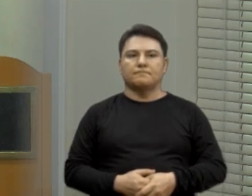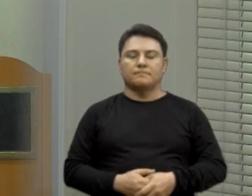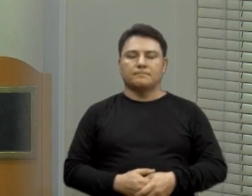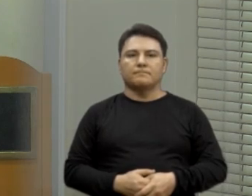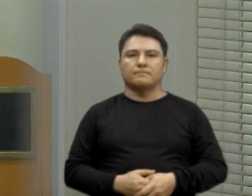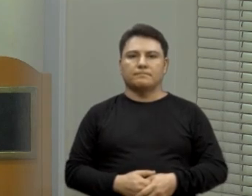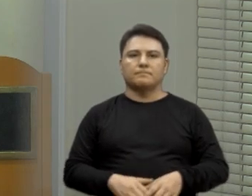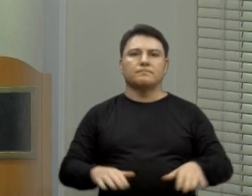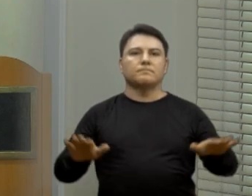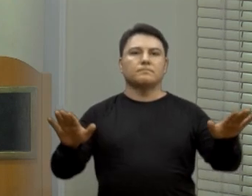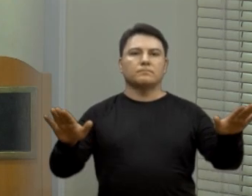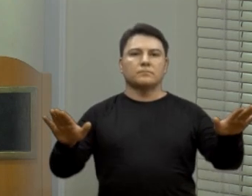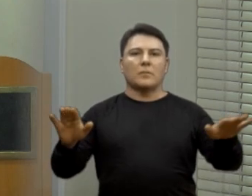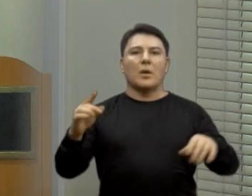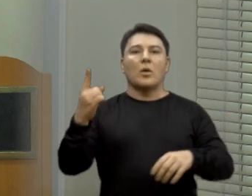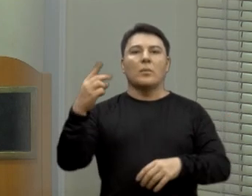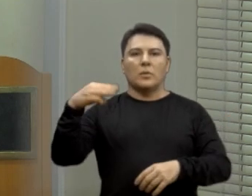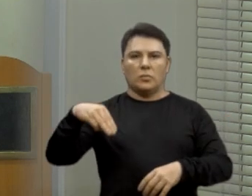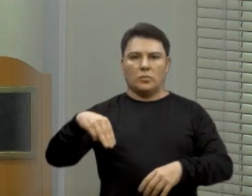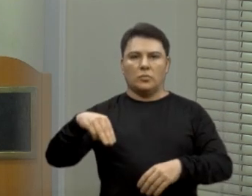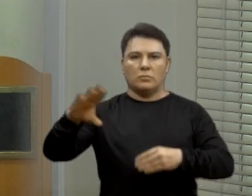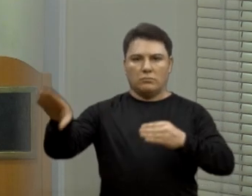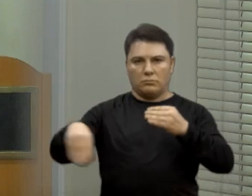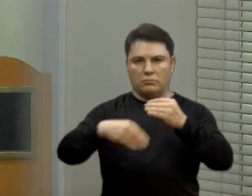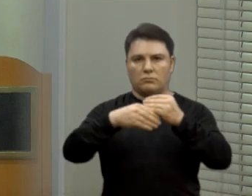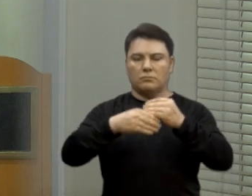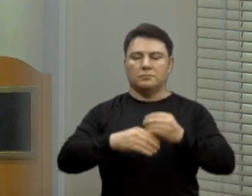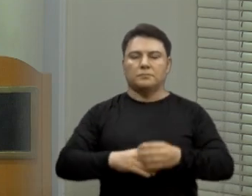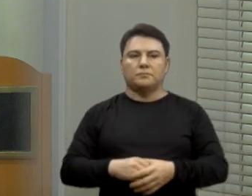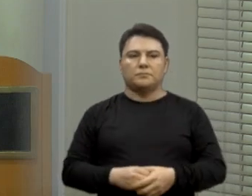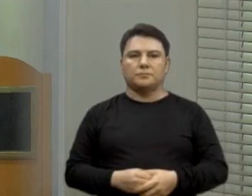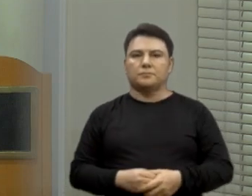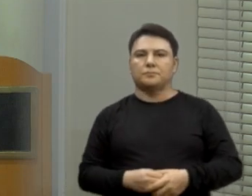Vamos recompor um minuto para o vereador, por favor.